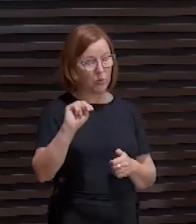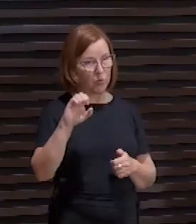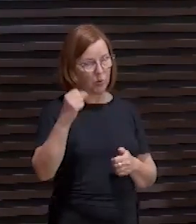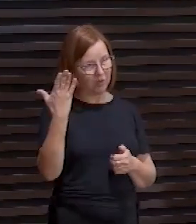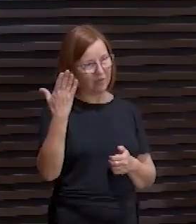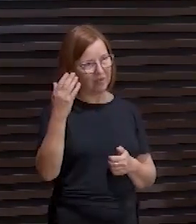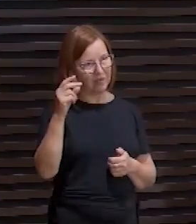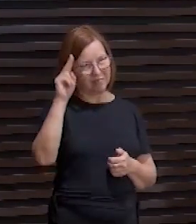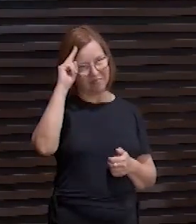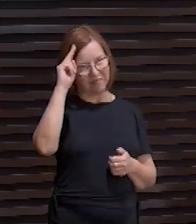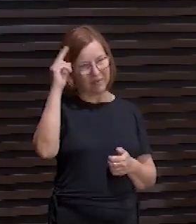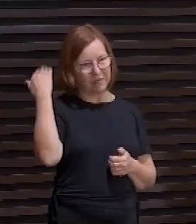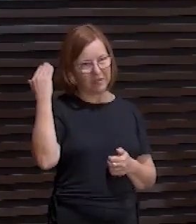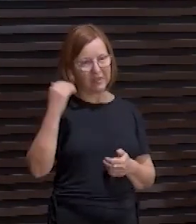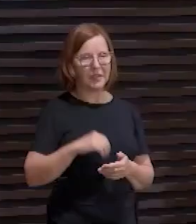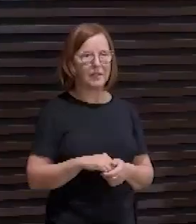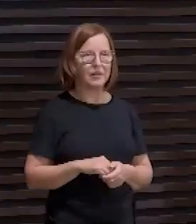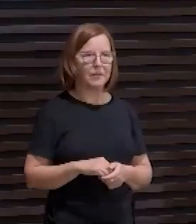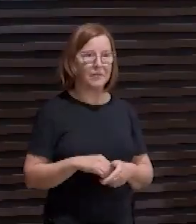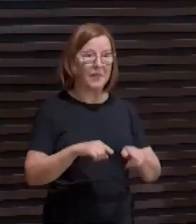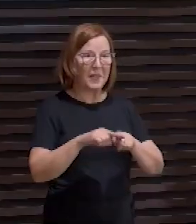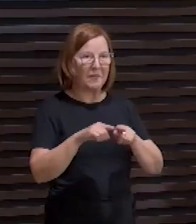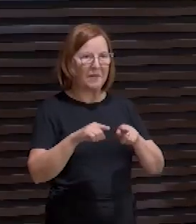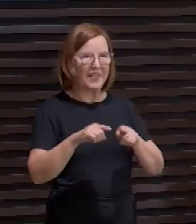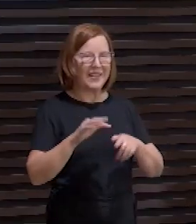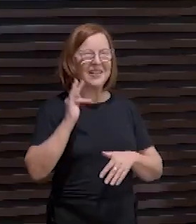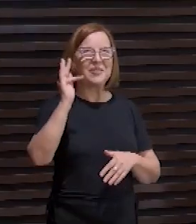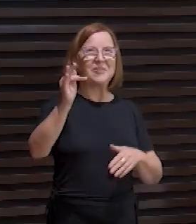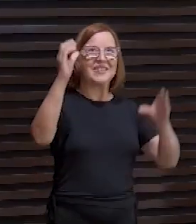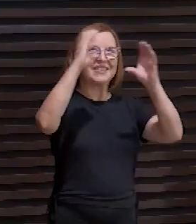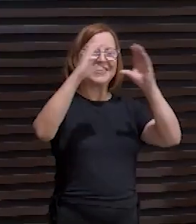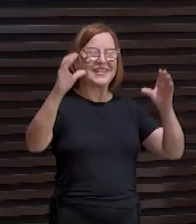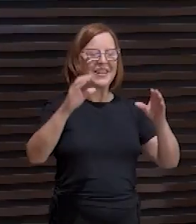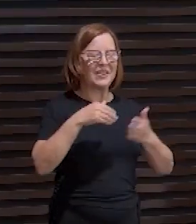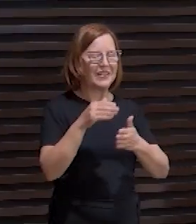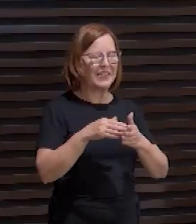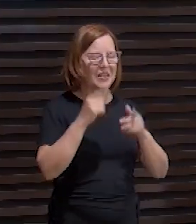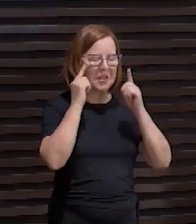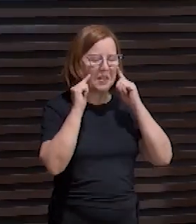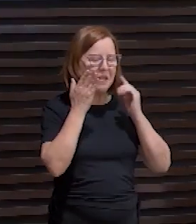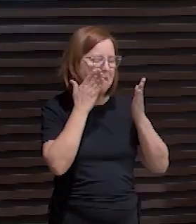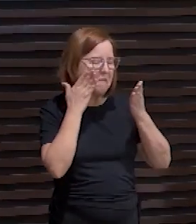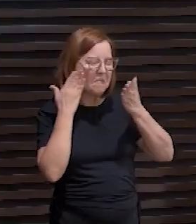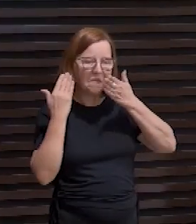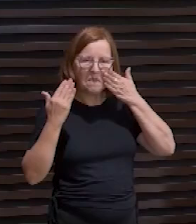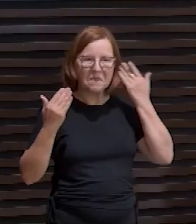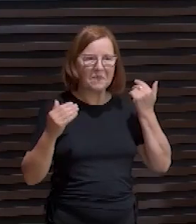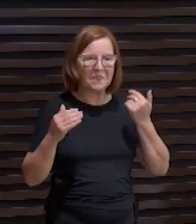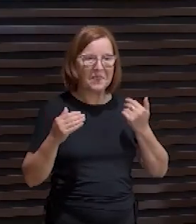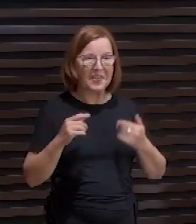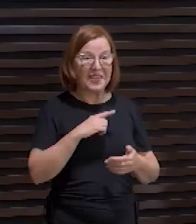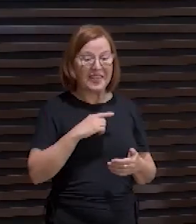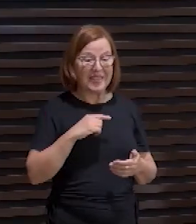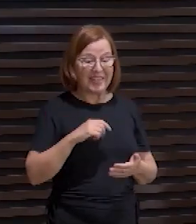Mas haverá o dia que todas as lágrimas serão enxugadas dos nossos corações. E haverá gozo